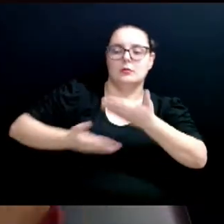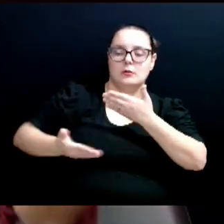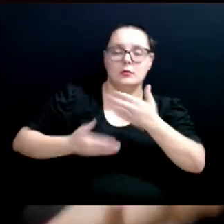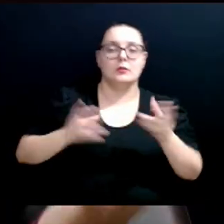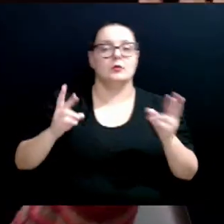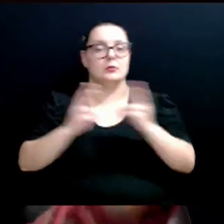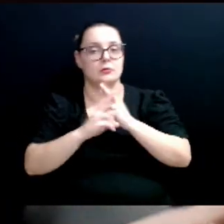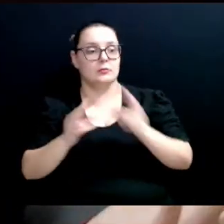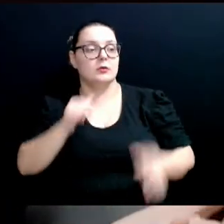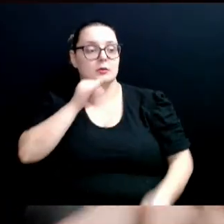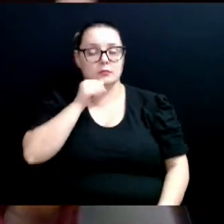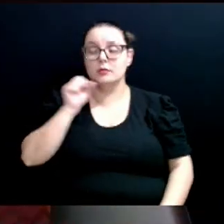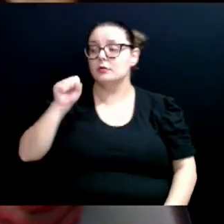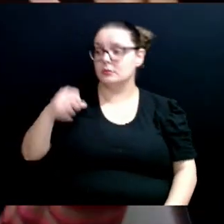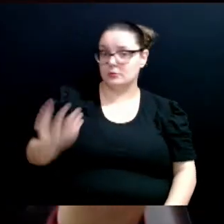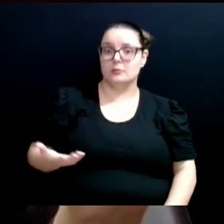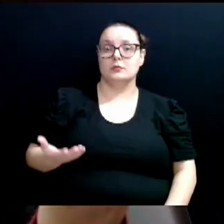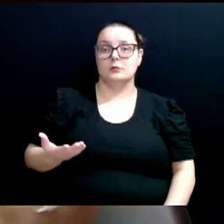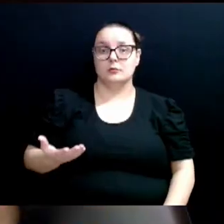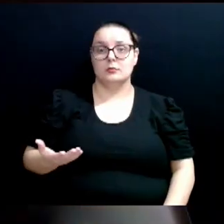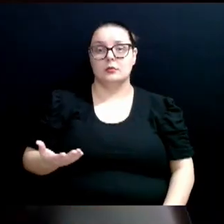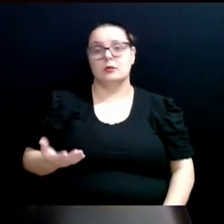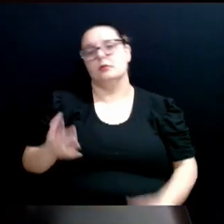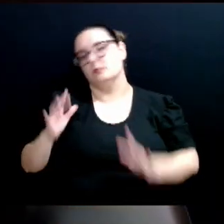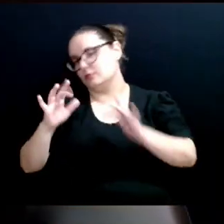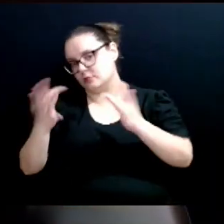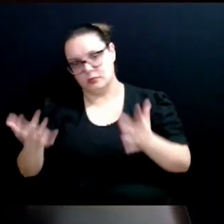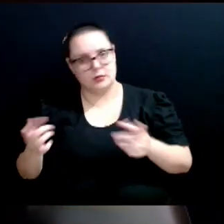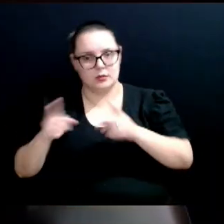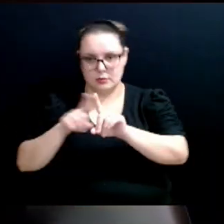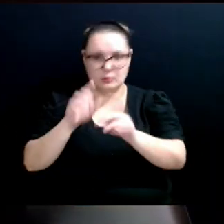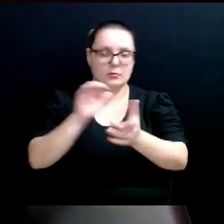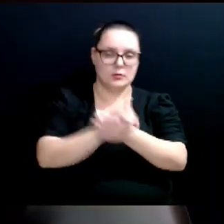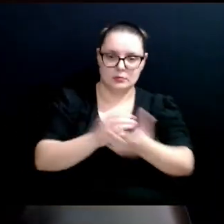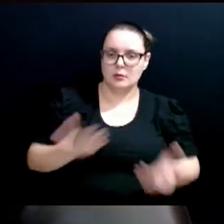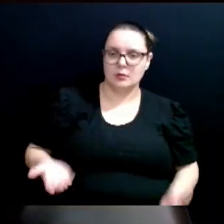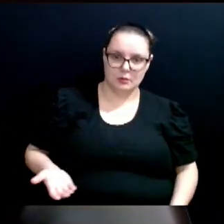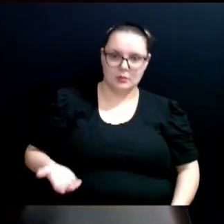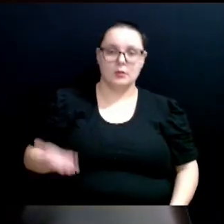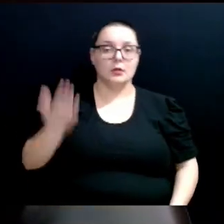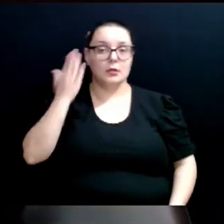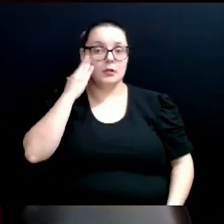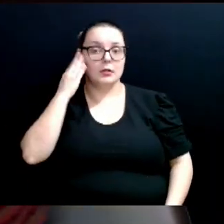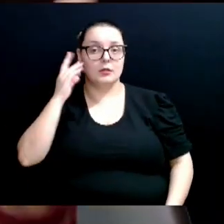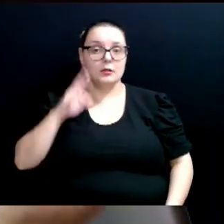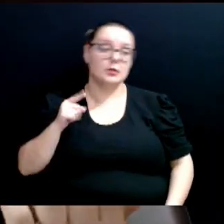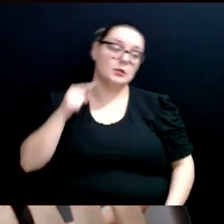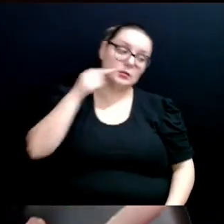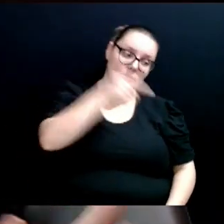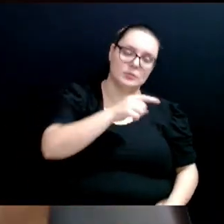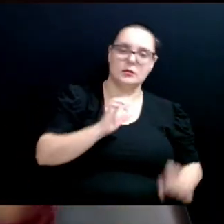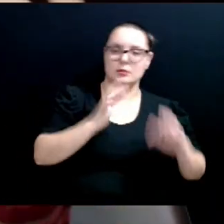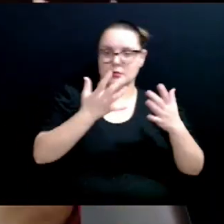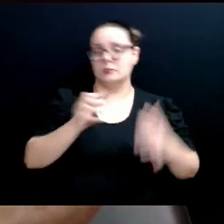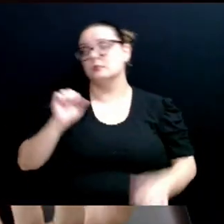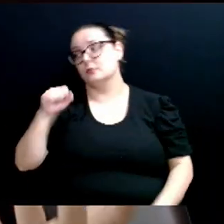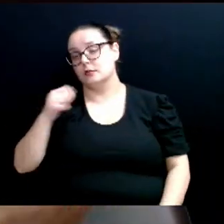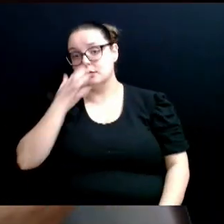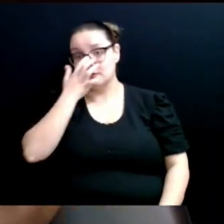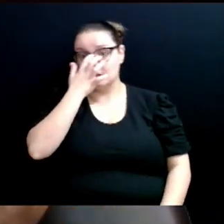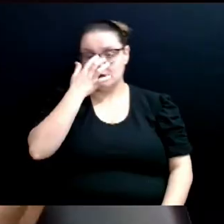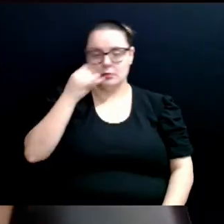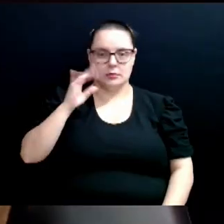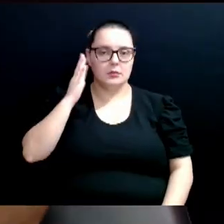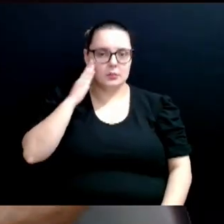exemplo, para esse namorado, esse companheiro, entender os motivos de eu estar nesse evento. Se ele entender e